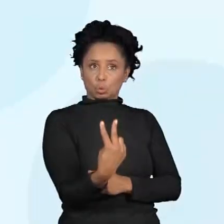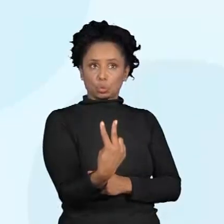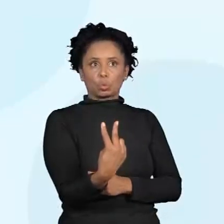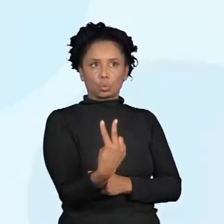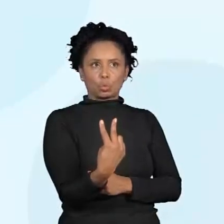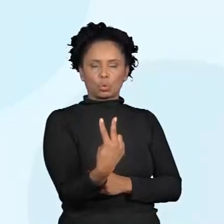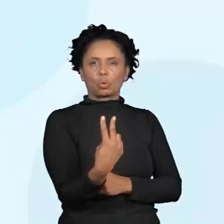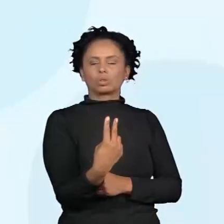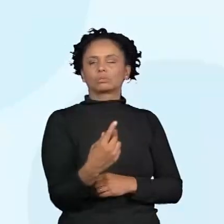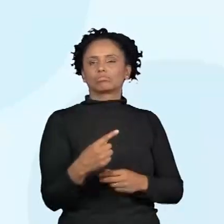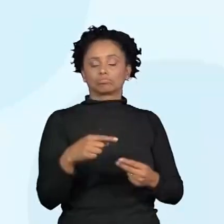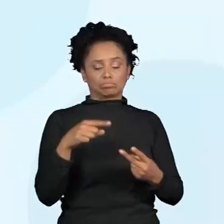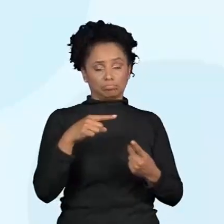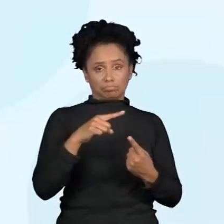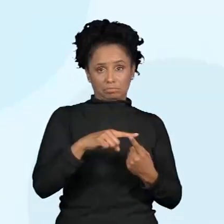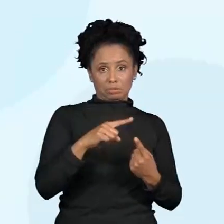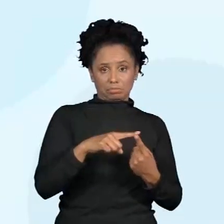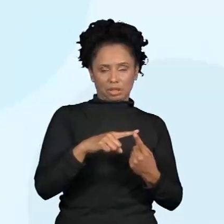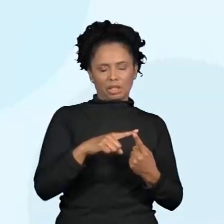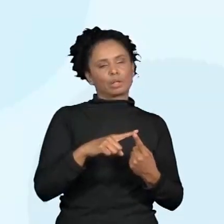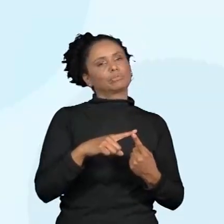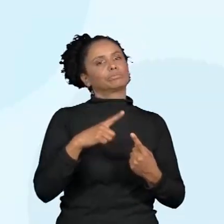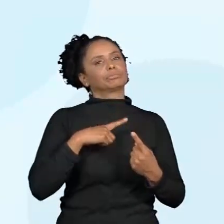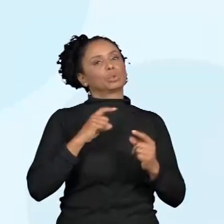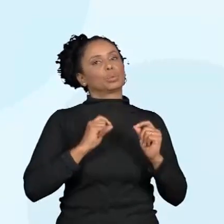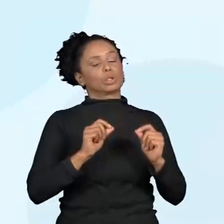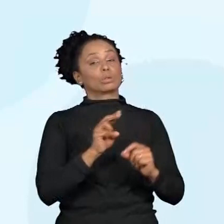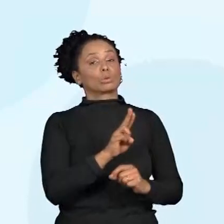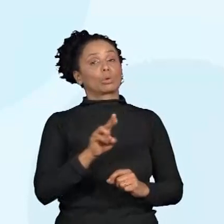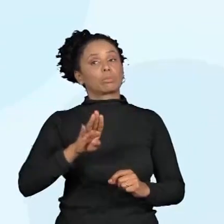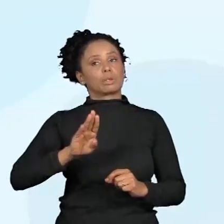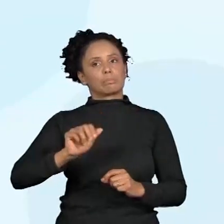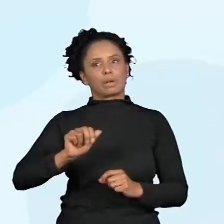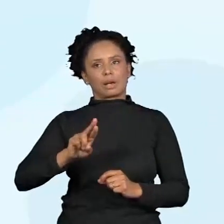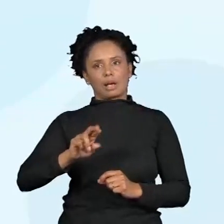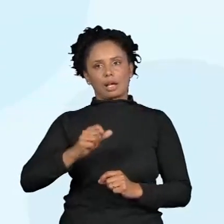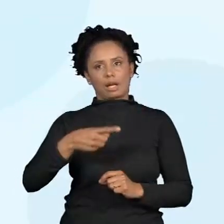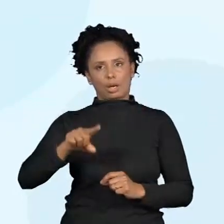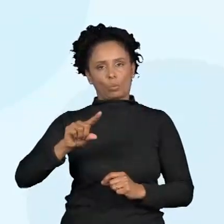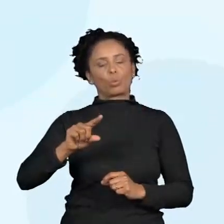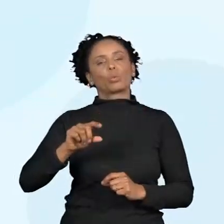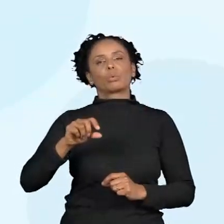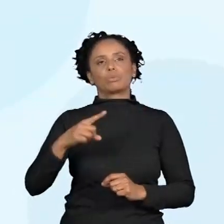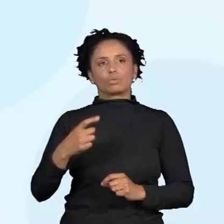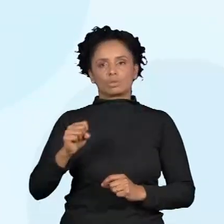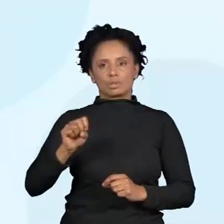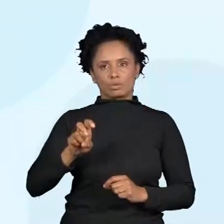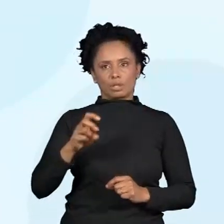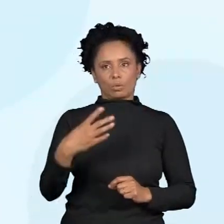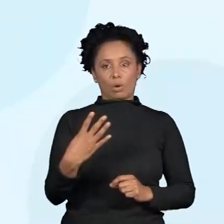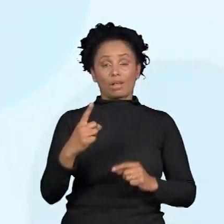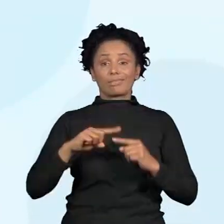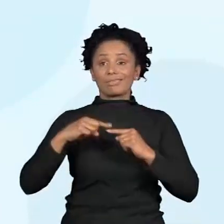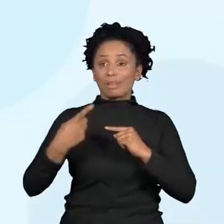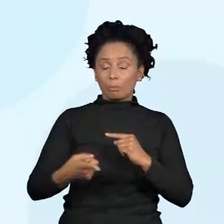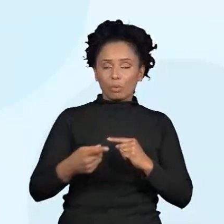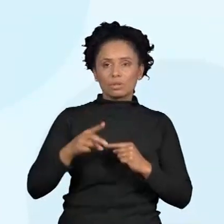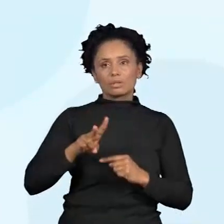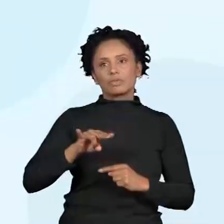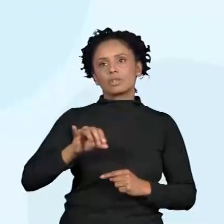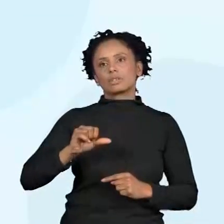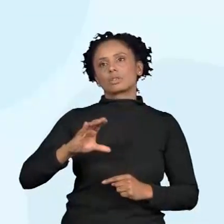nobiárquicos. Primeiro, de barão, em 1854, e depois de Visconde de Mauá,